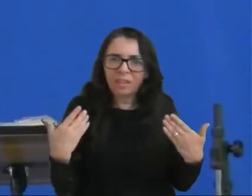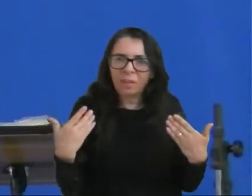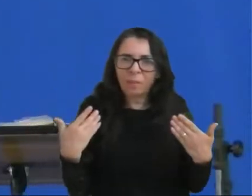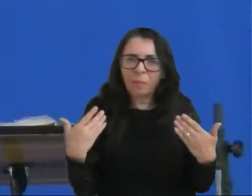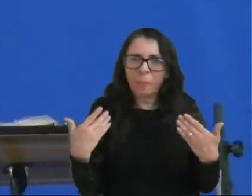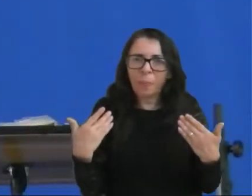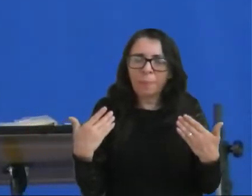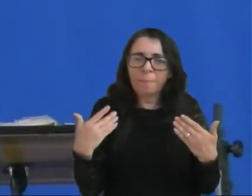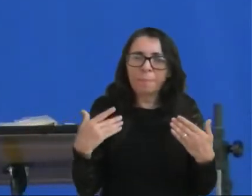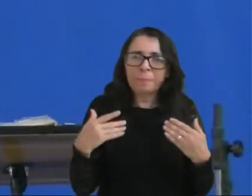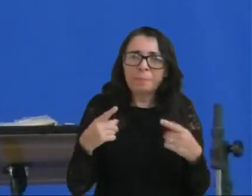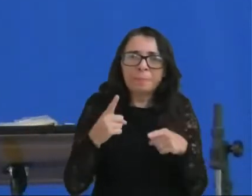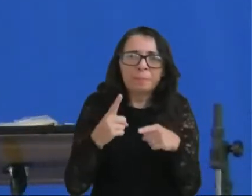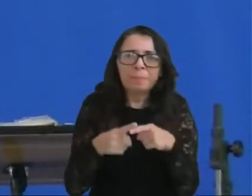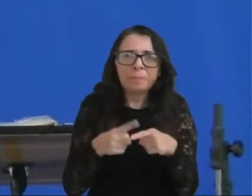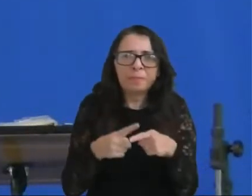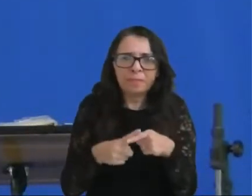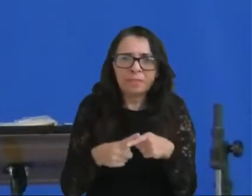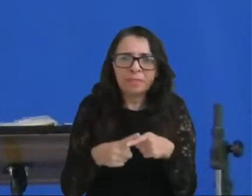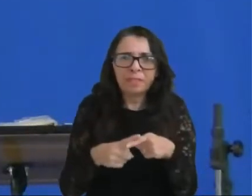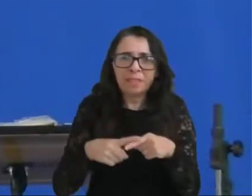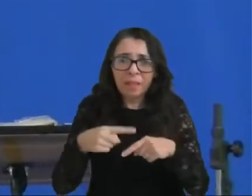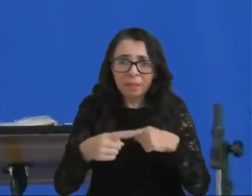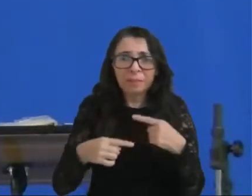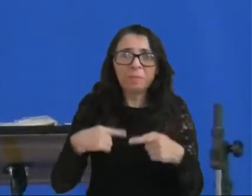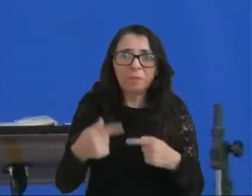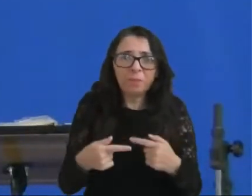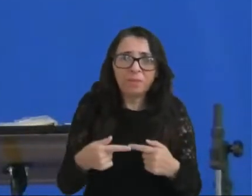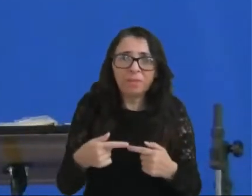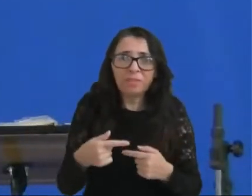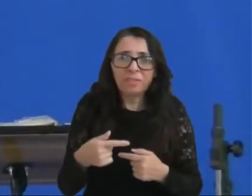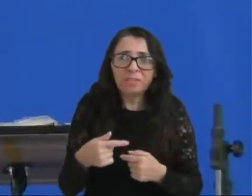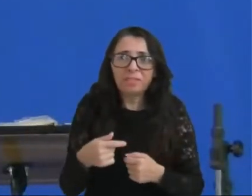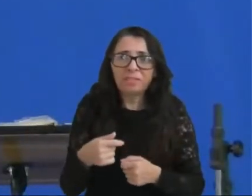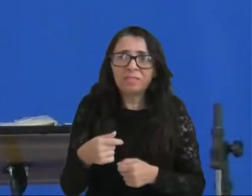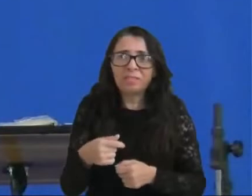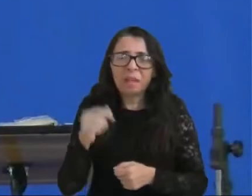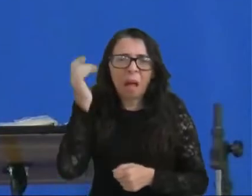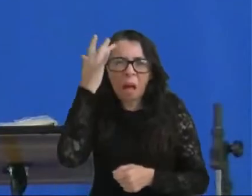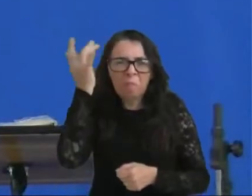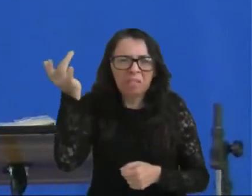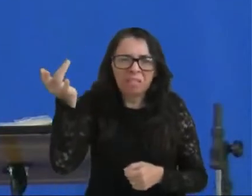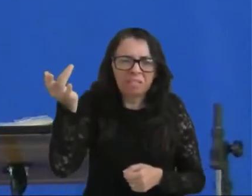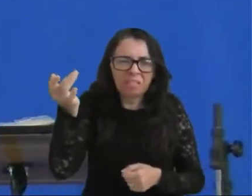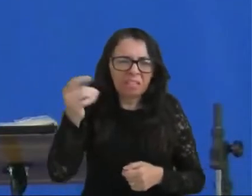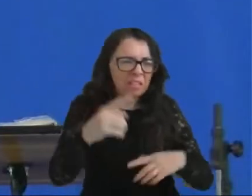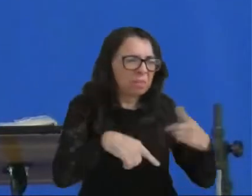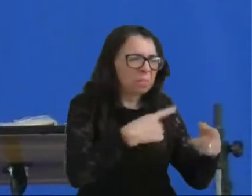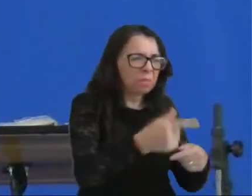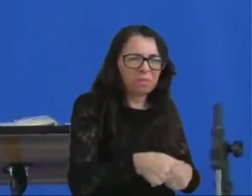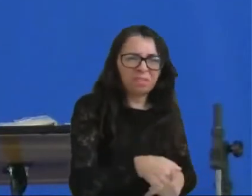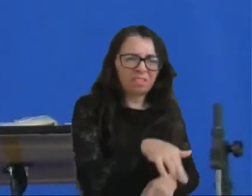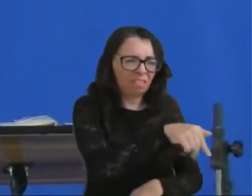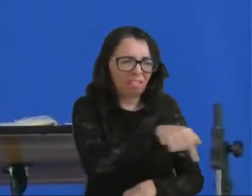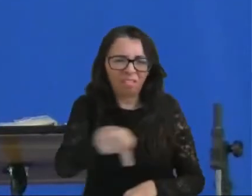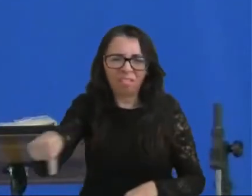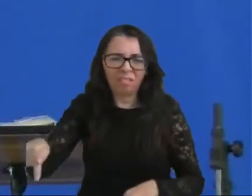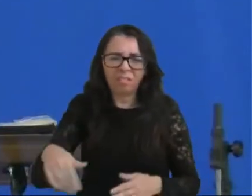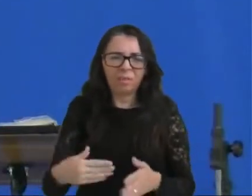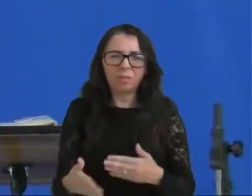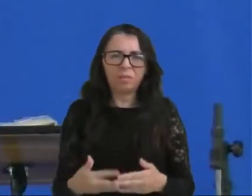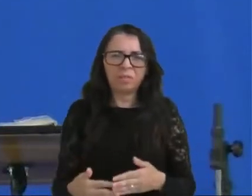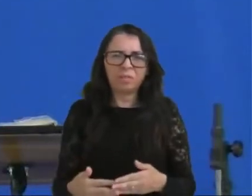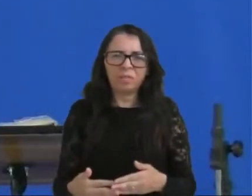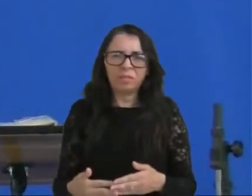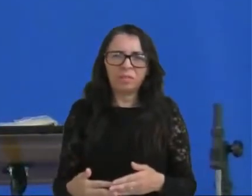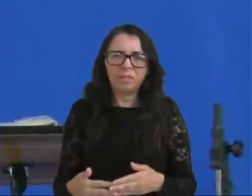voltarei. Mas amanhã você vai estar no supermercado, amanhã você vai estar pegando ônibus, amanhã você está trabalhando.